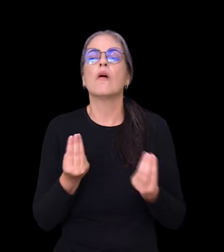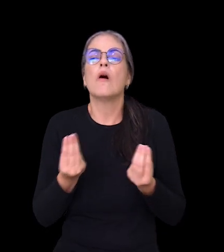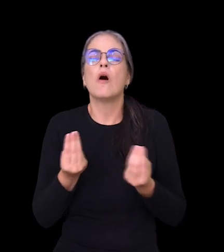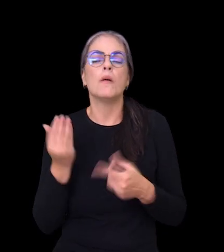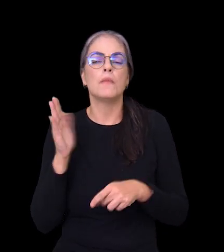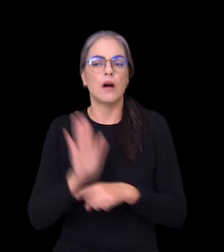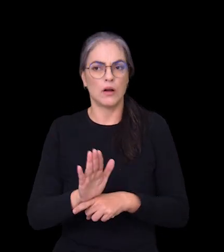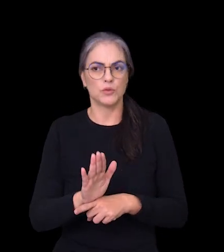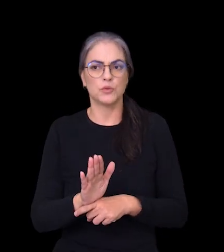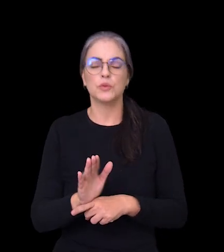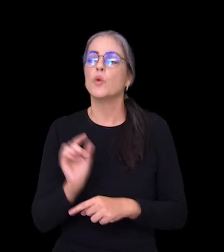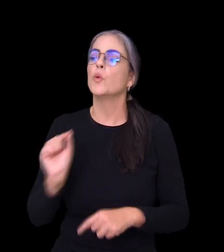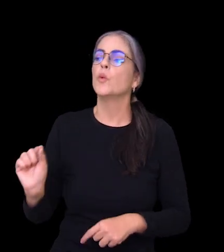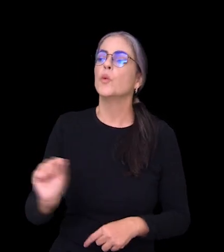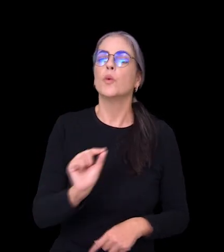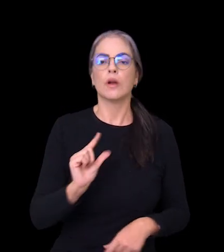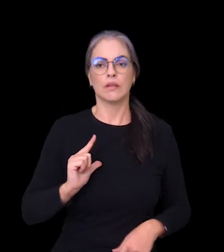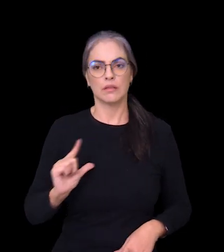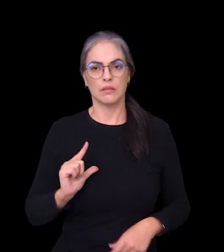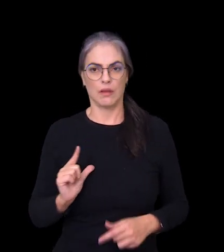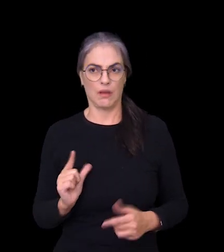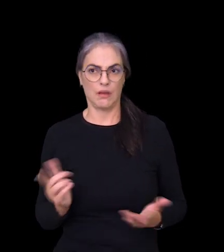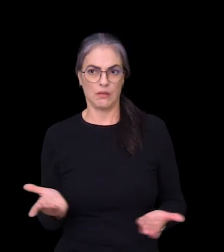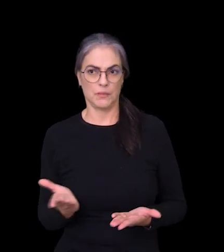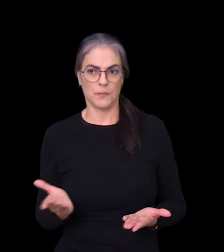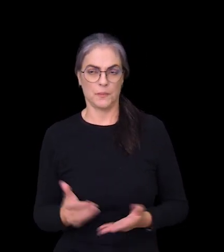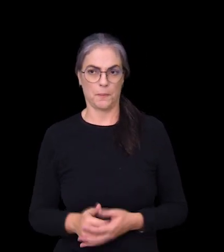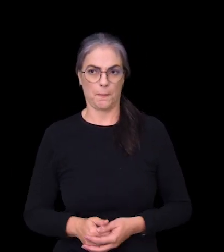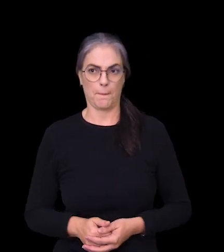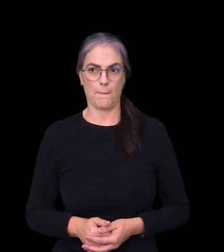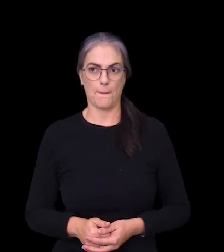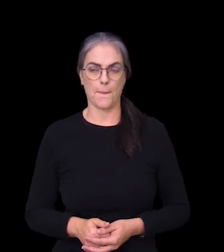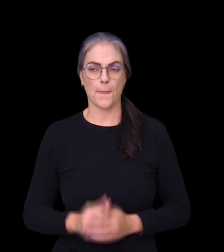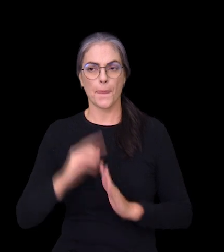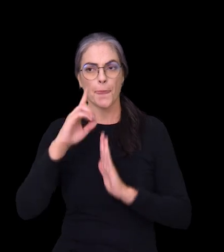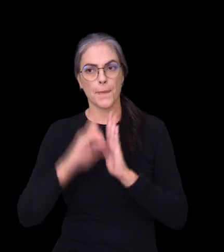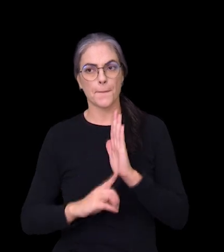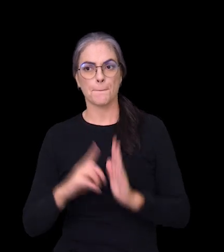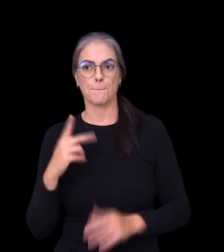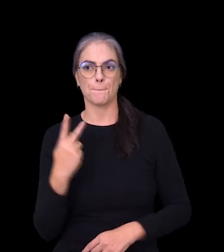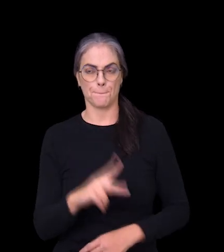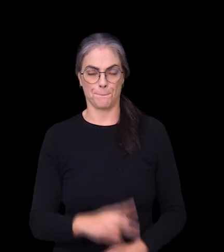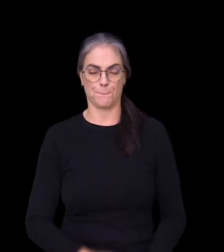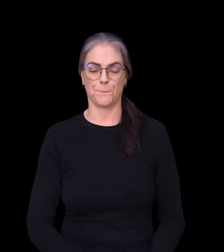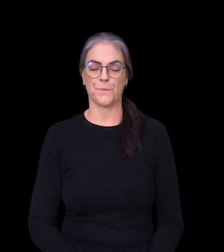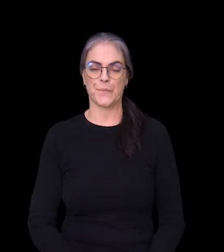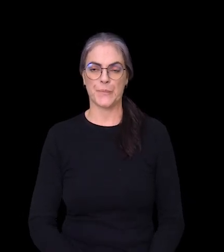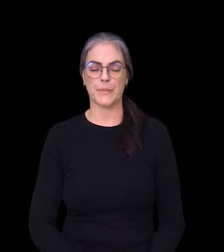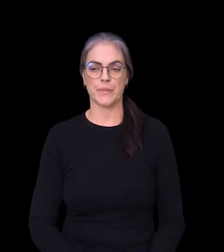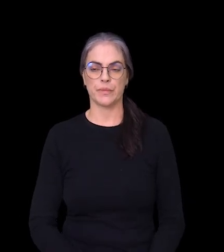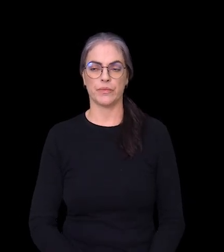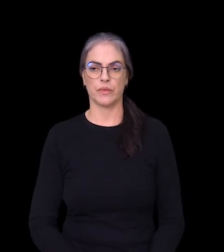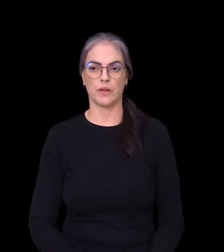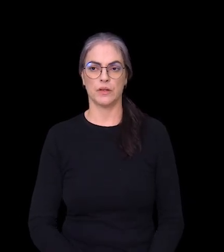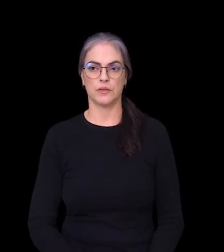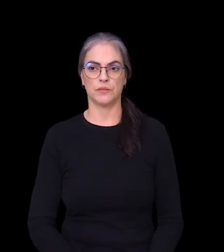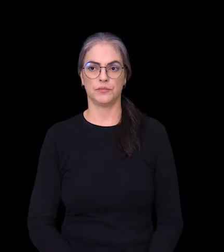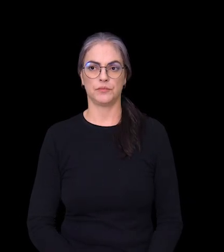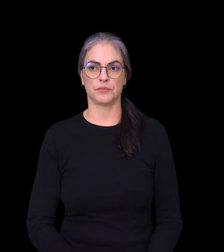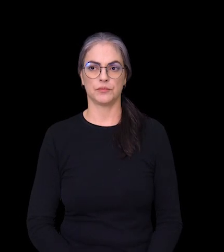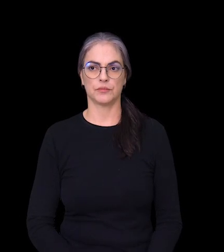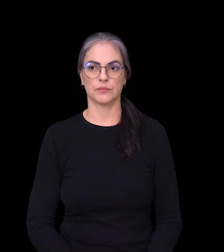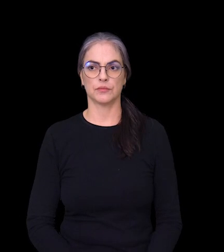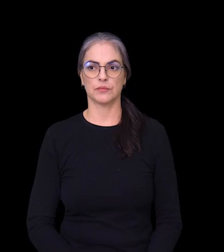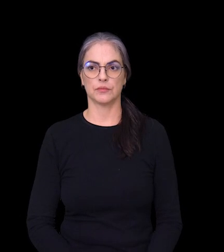para essas jovens, adolescentes, né, os direitos para elas quando elas engravidam? Perfeito,